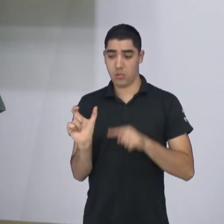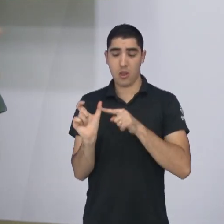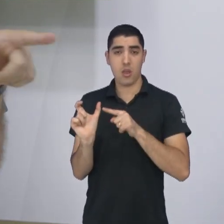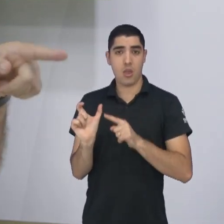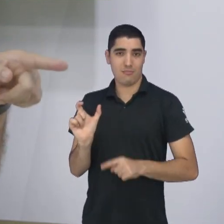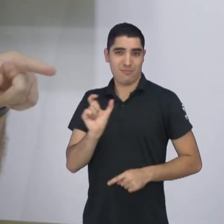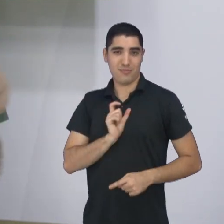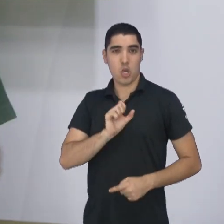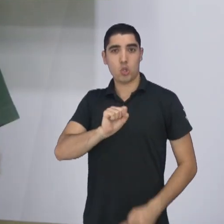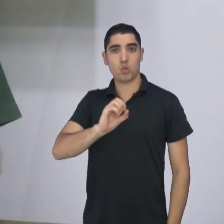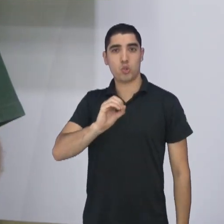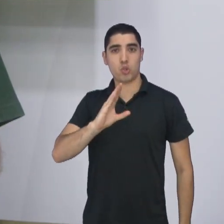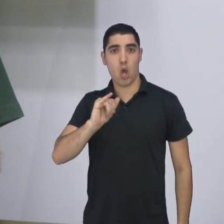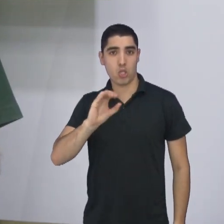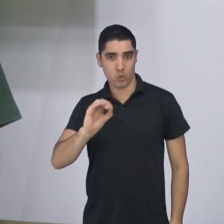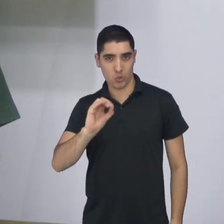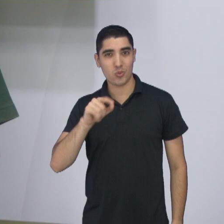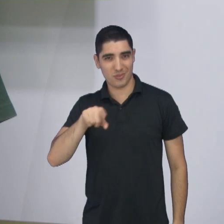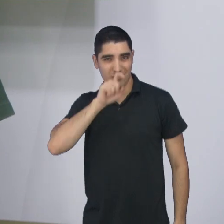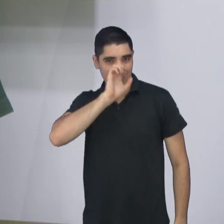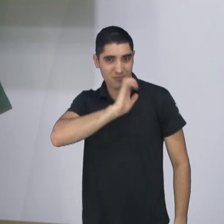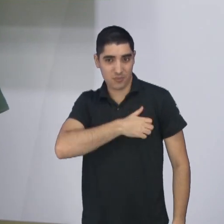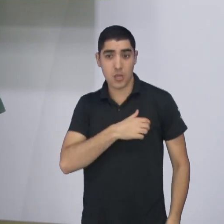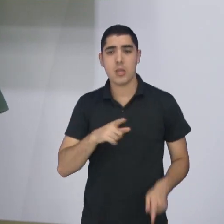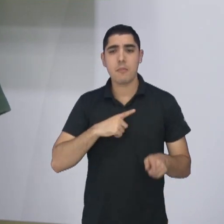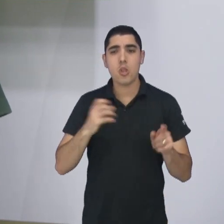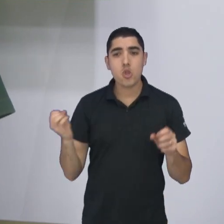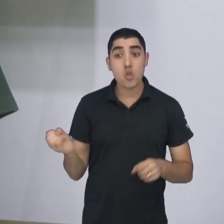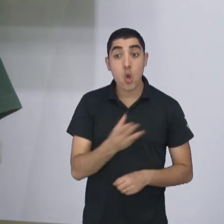uma novidade no plano de sócio torcedor que é o Mirim, né?